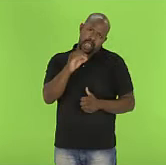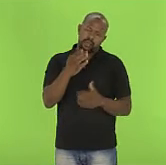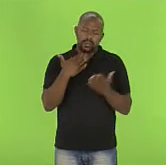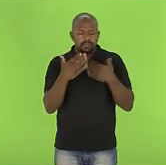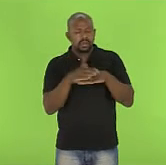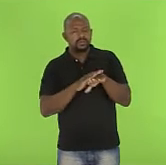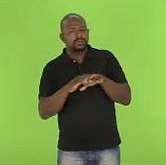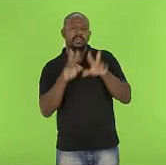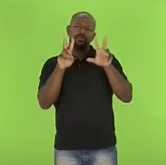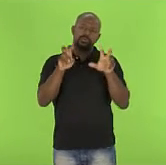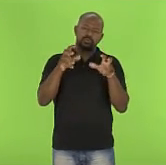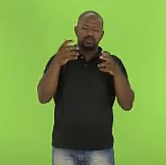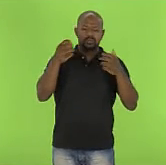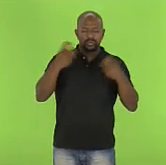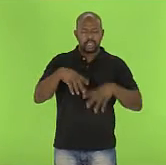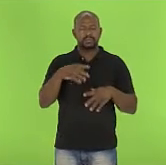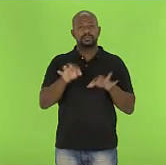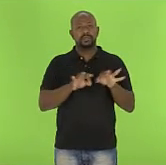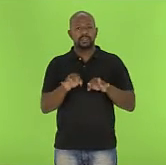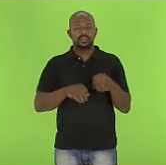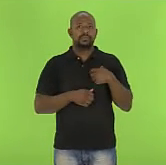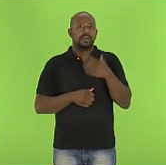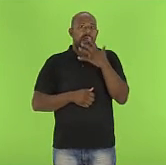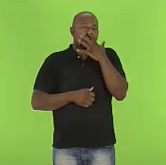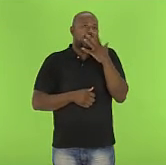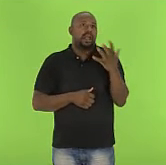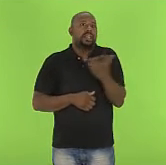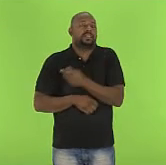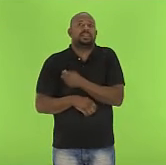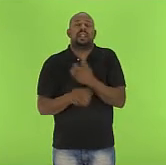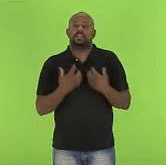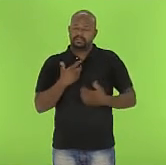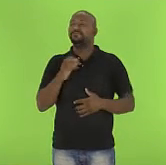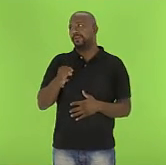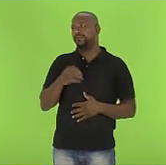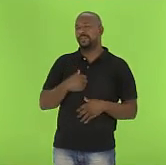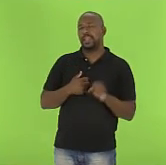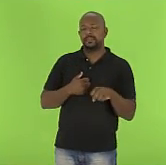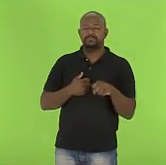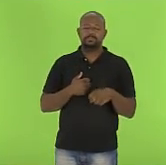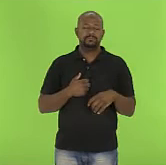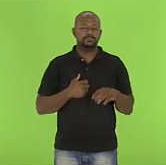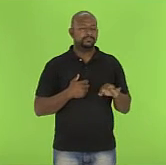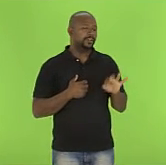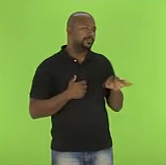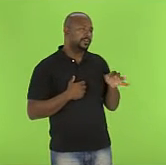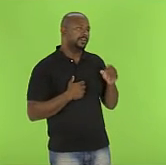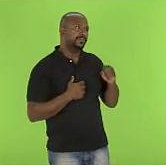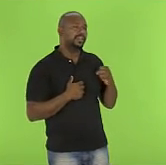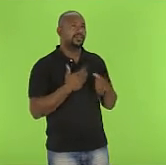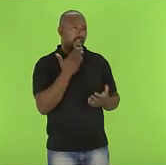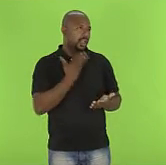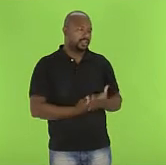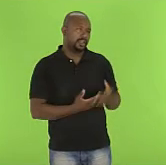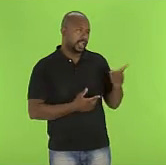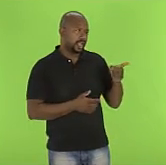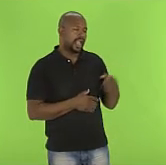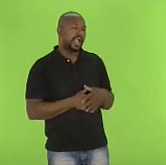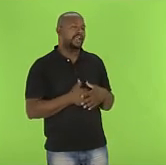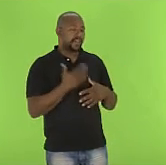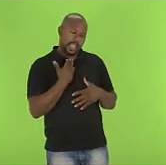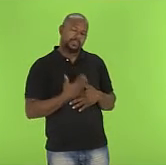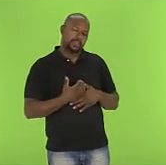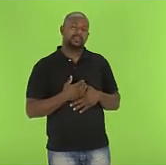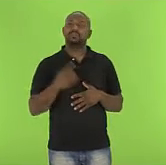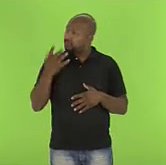Caio, conversando com ele, eu falei sobre esse projeto e ele ficou encantado, né? Fiquei. Na hora ele ficou de cara, ele